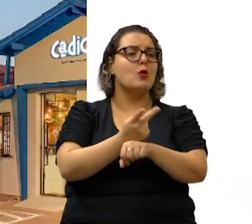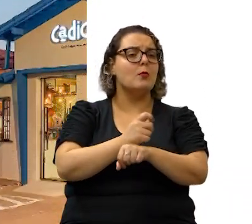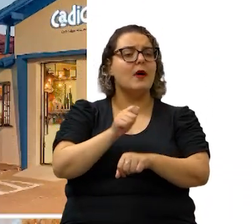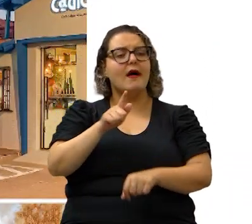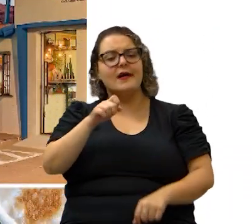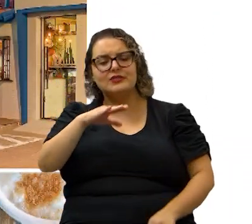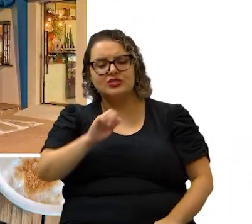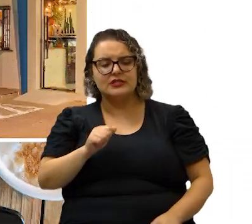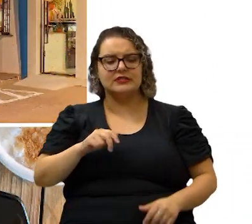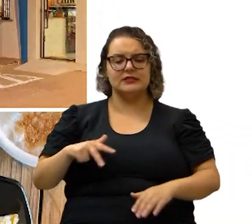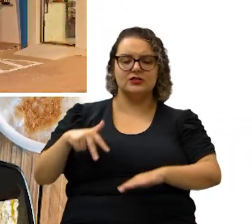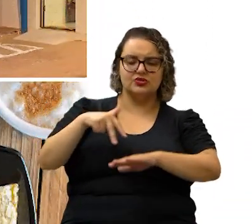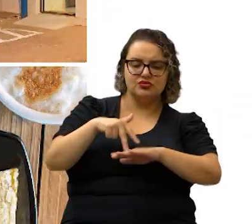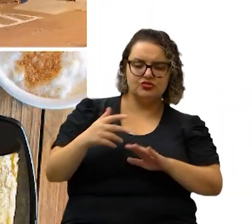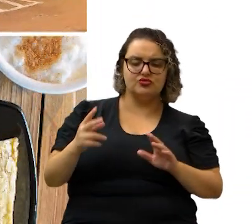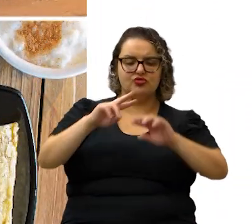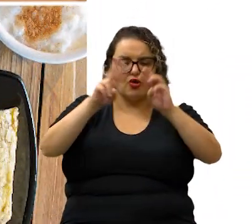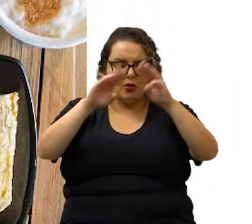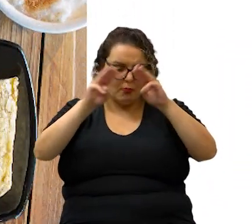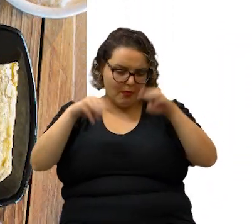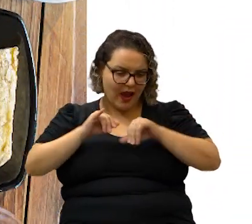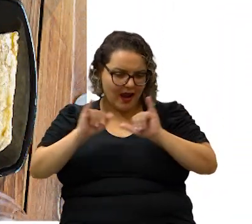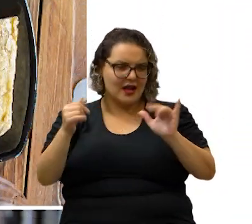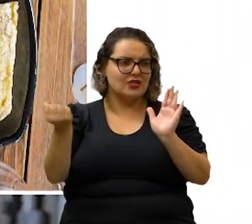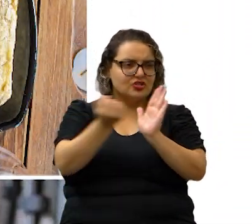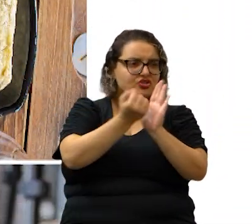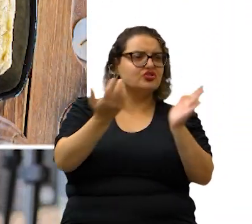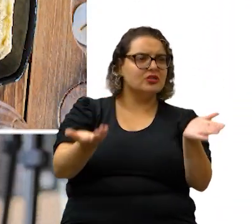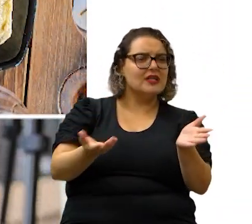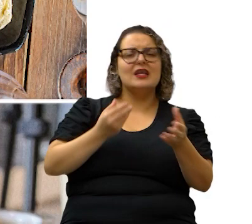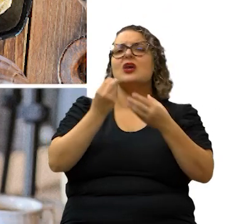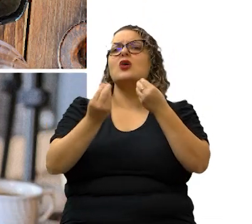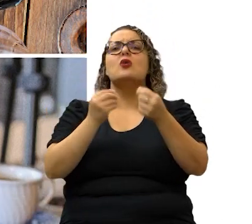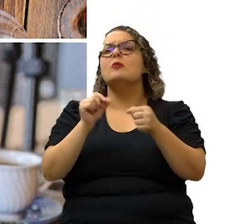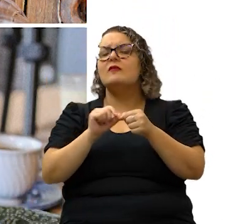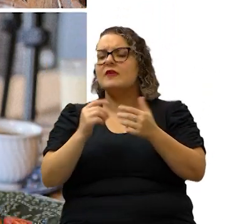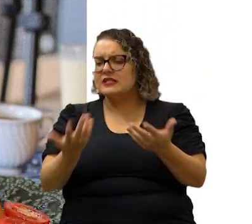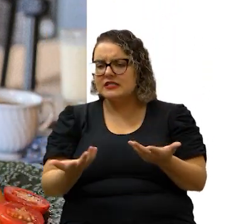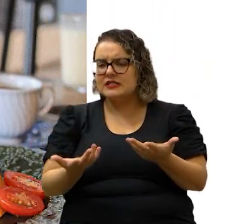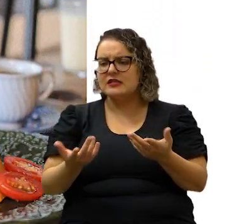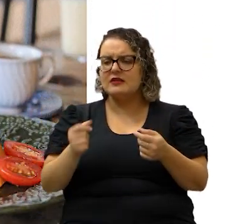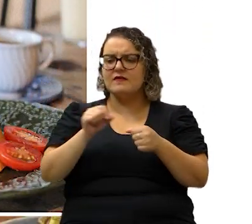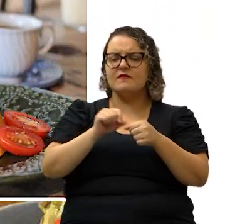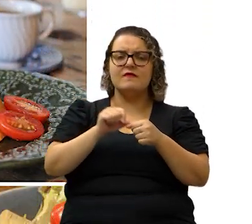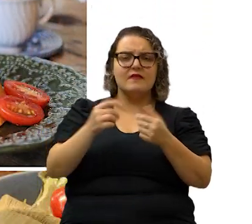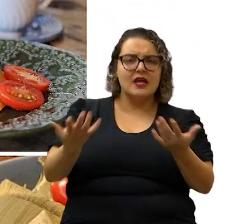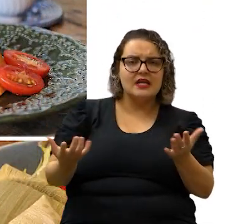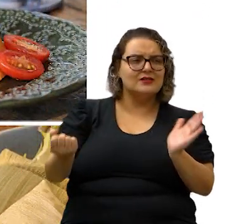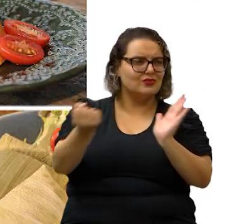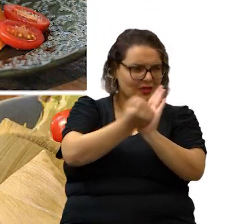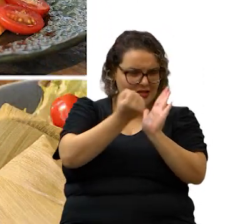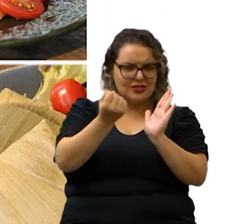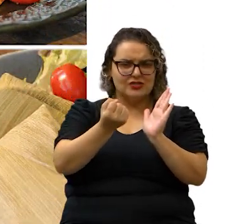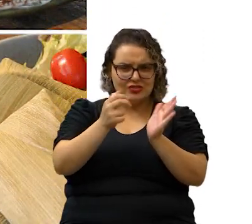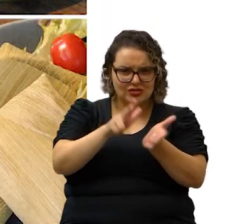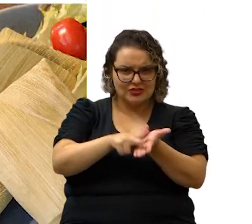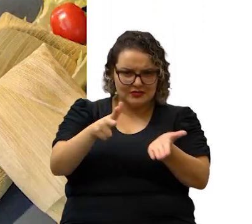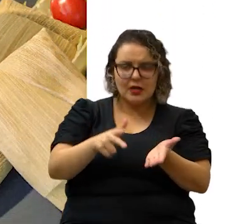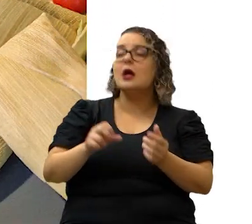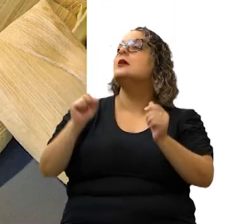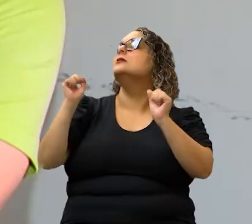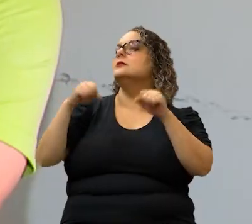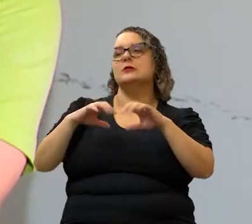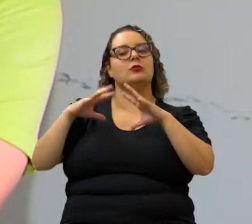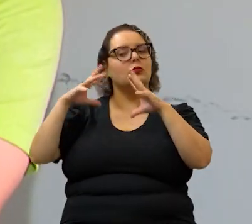uma agência de posicionamento, de marketing. E como foi também fazer... Você chegou a fazer registro da marca e tudo mais ou não?